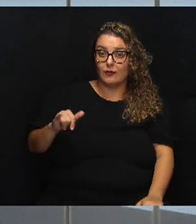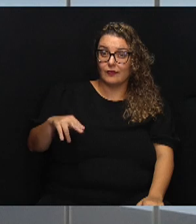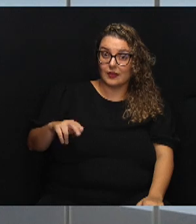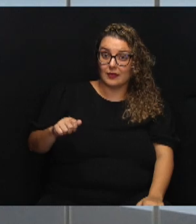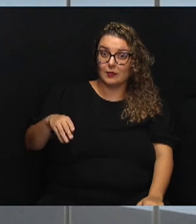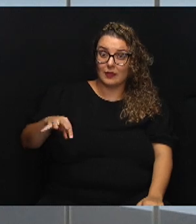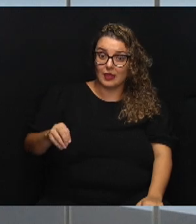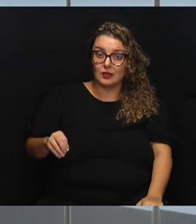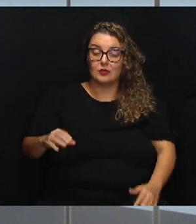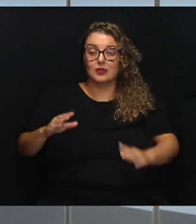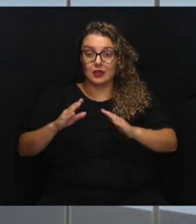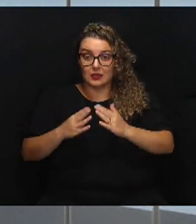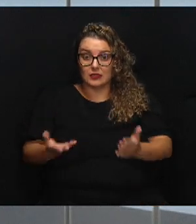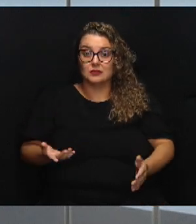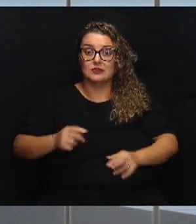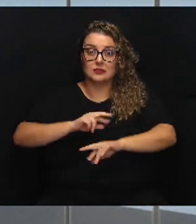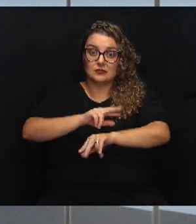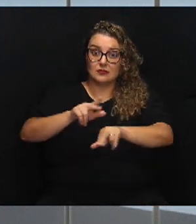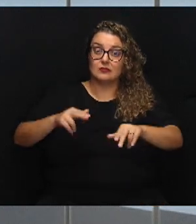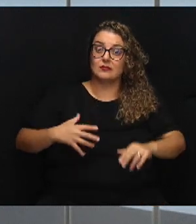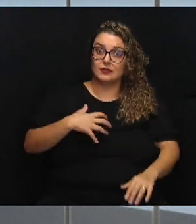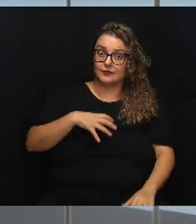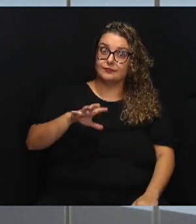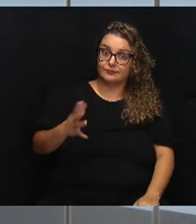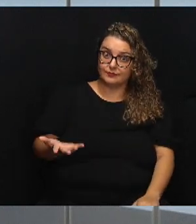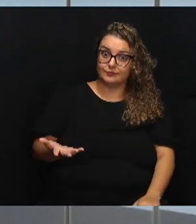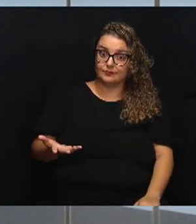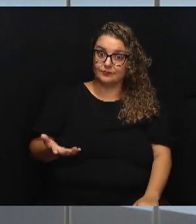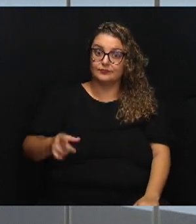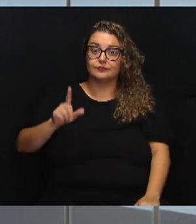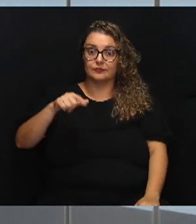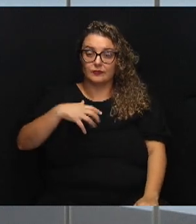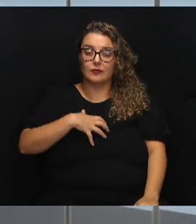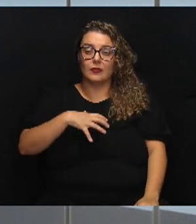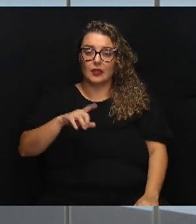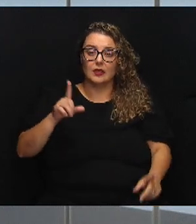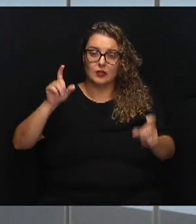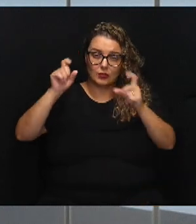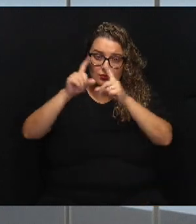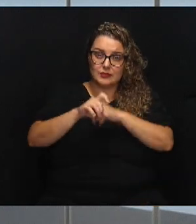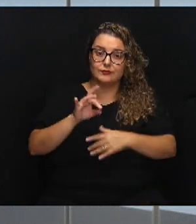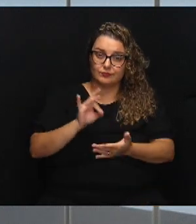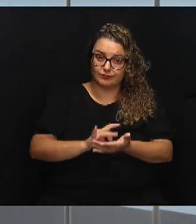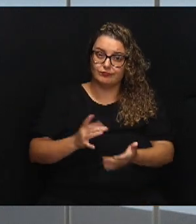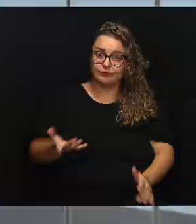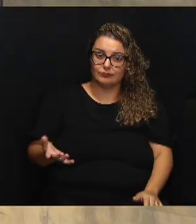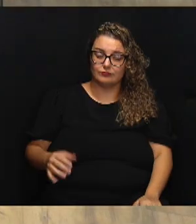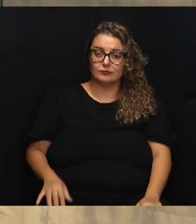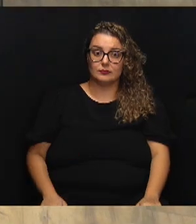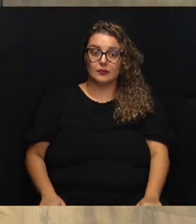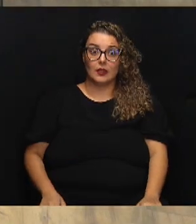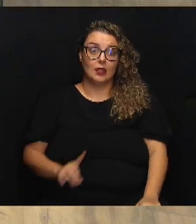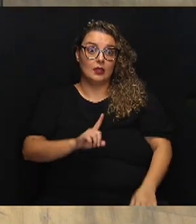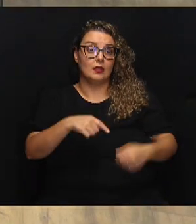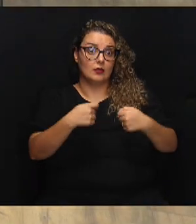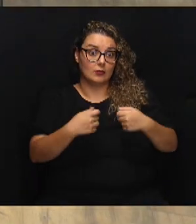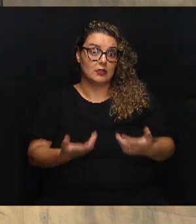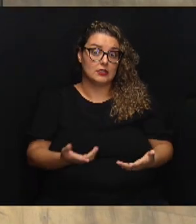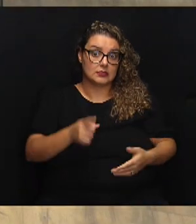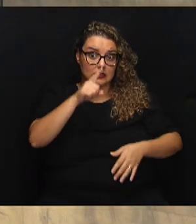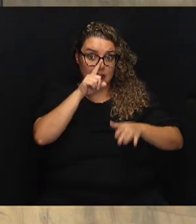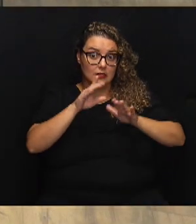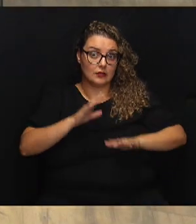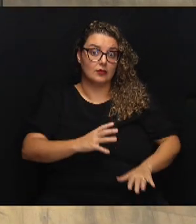residências. A gente já pegou bastante caso assim. Então, é uma situação complicada mesmo. Não que não precise ter esse cuidado com os